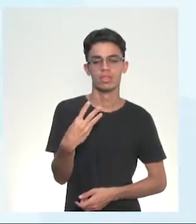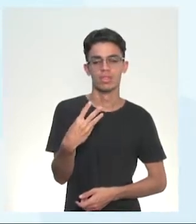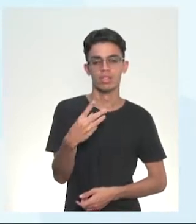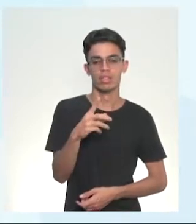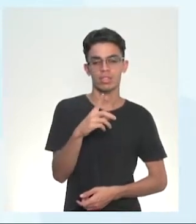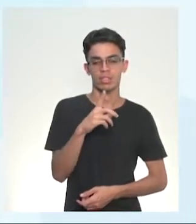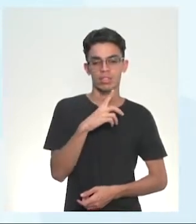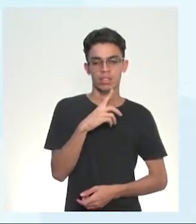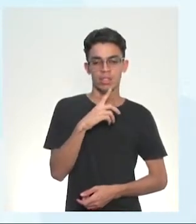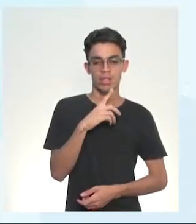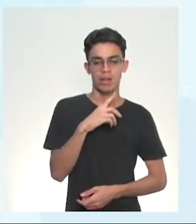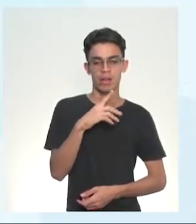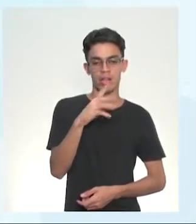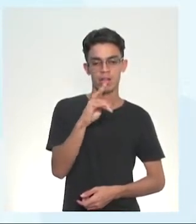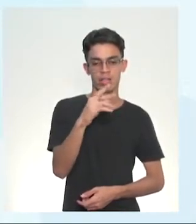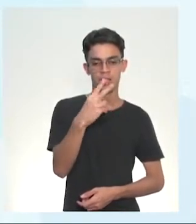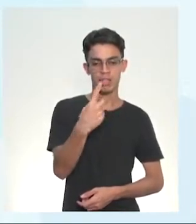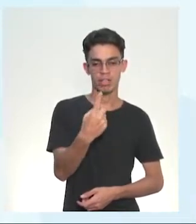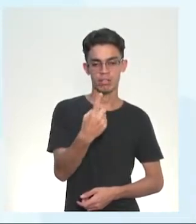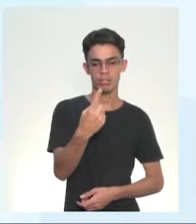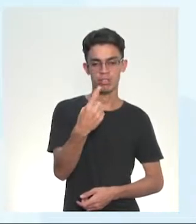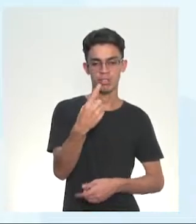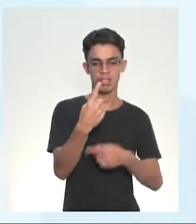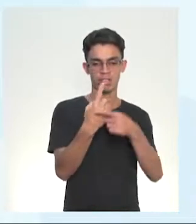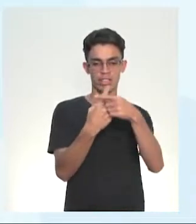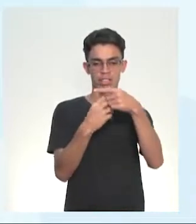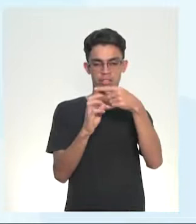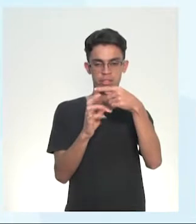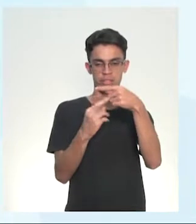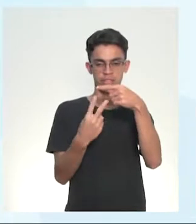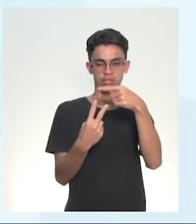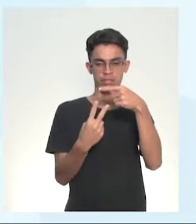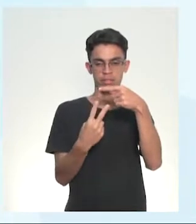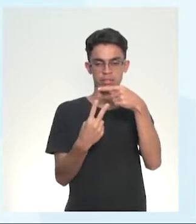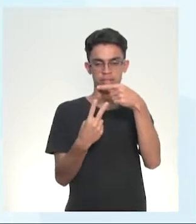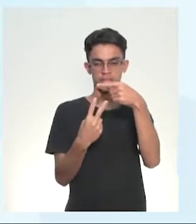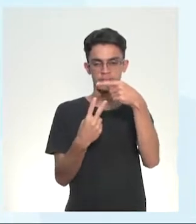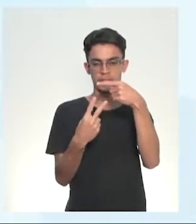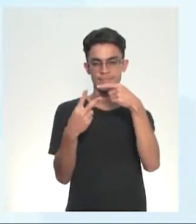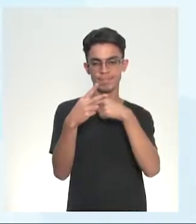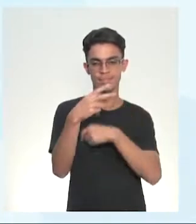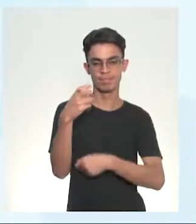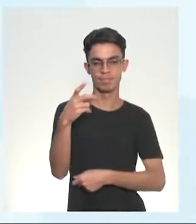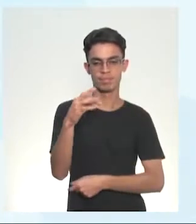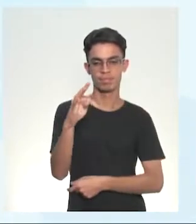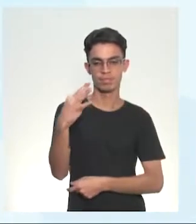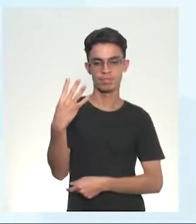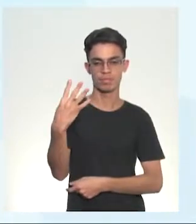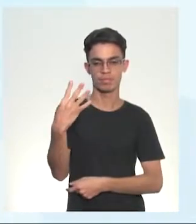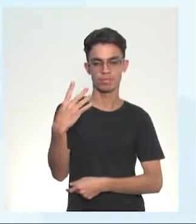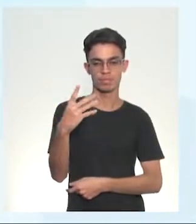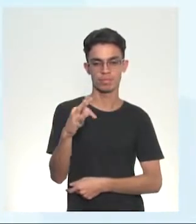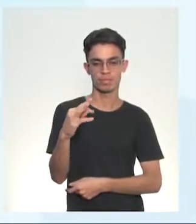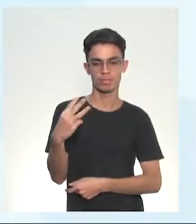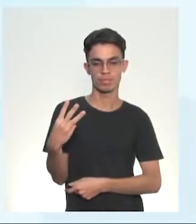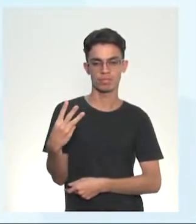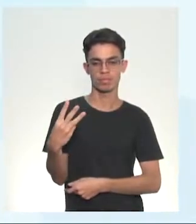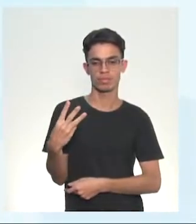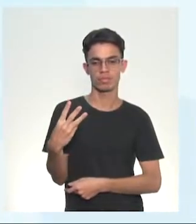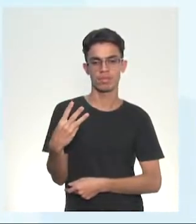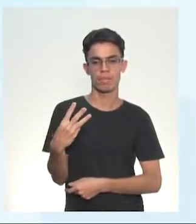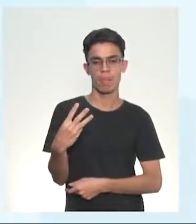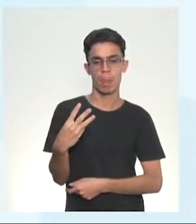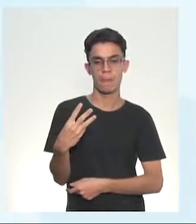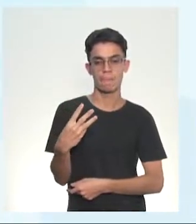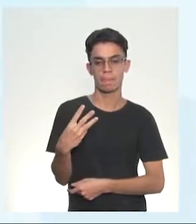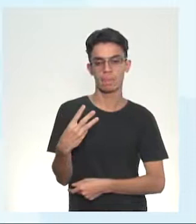igualdade T1 dividido por T2, que é igual a T4 dividido por T3. E agora vou aplicar